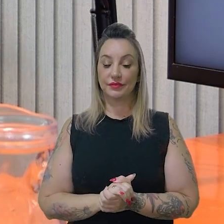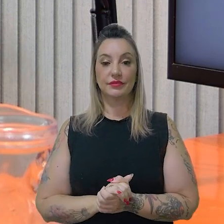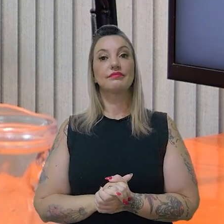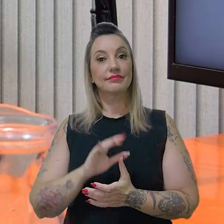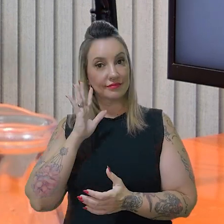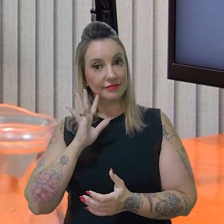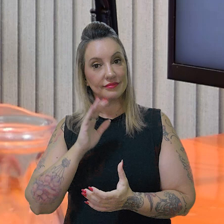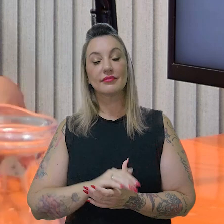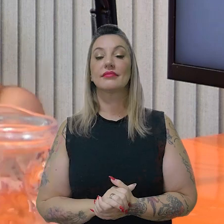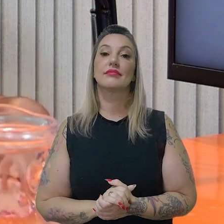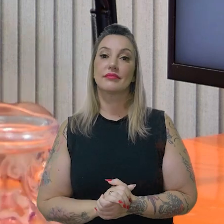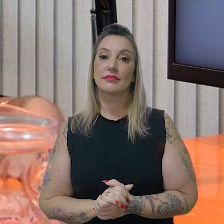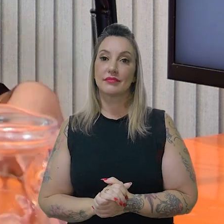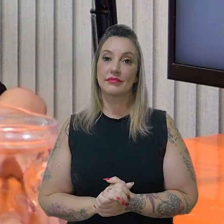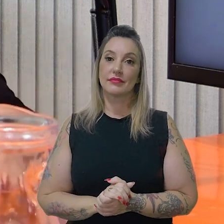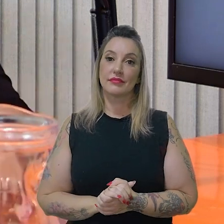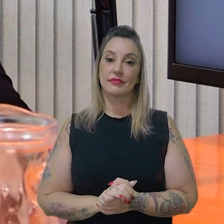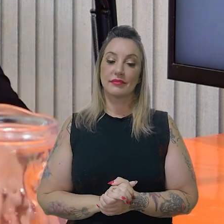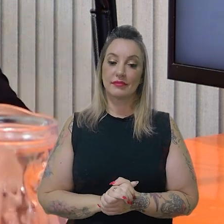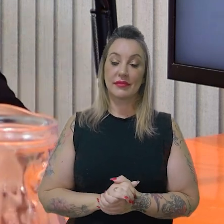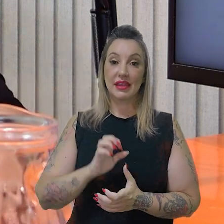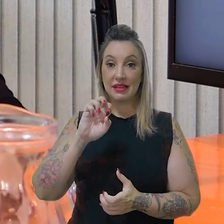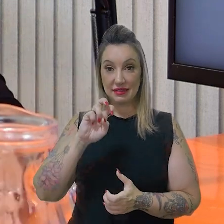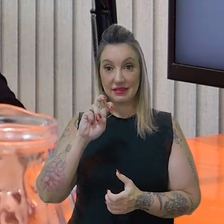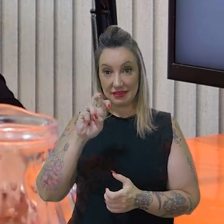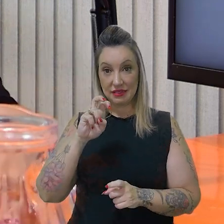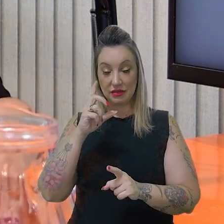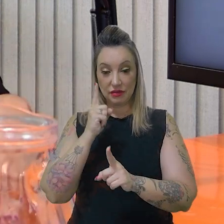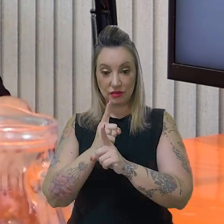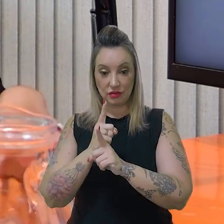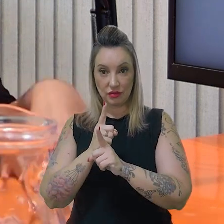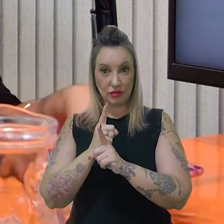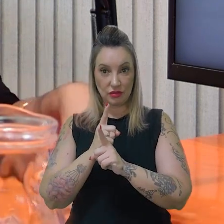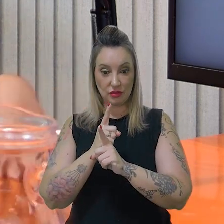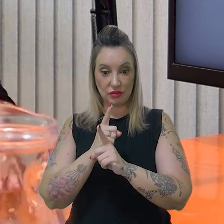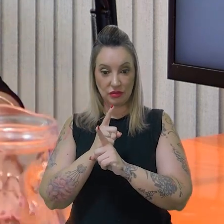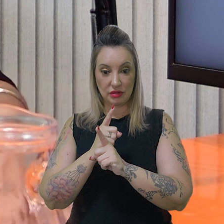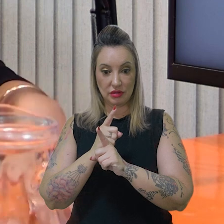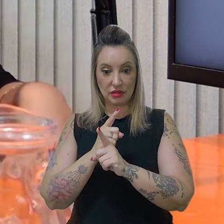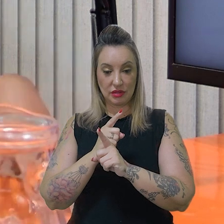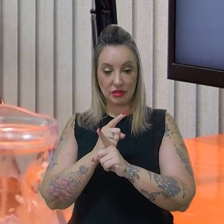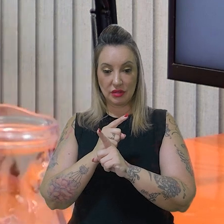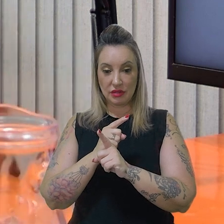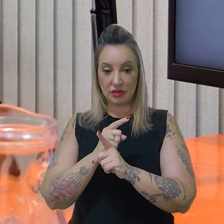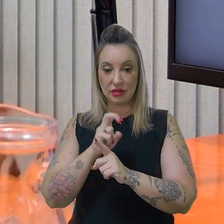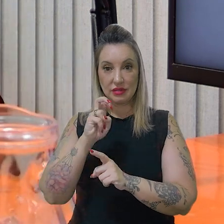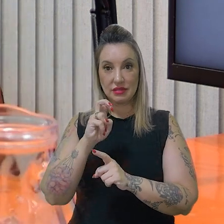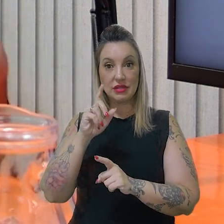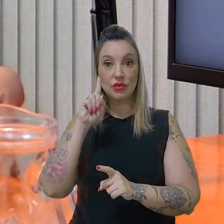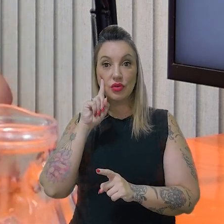bacana E aí no caso do cinco encontros não são cinco encontros semana tem sete dias a gente vai fazer cinco